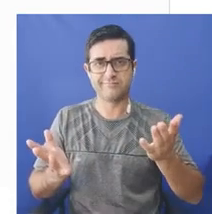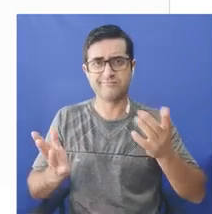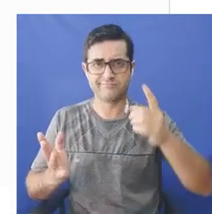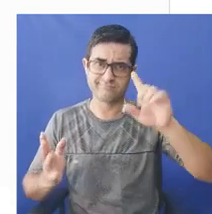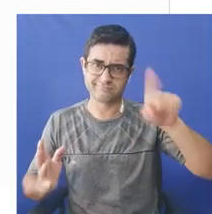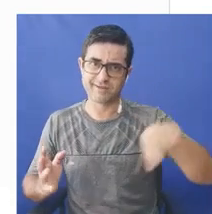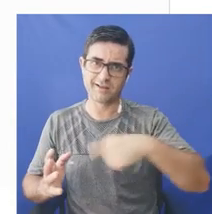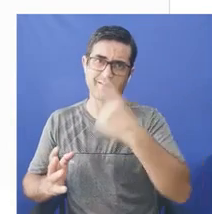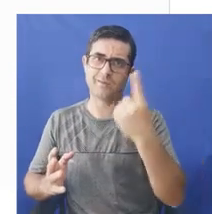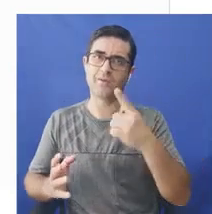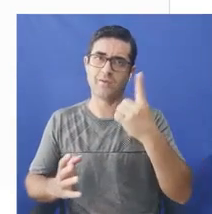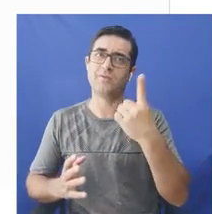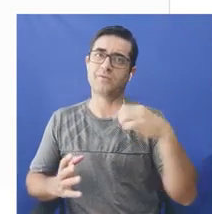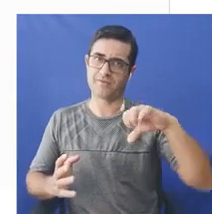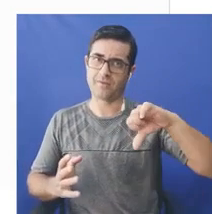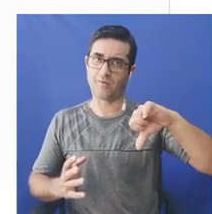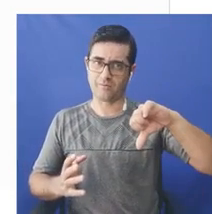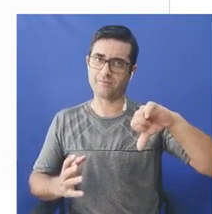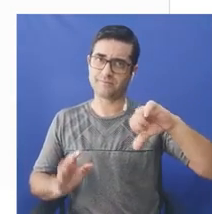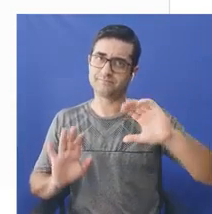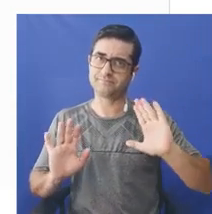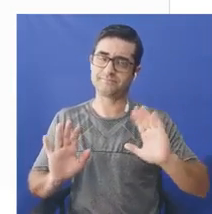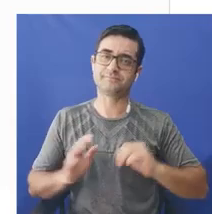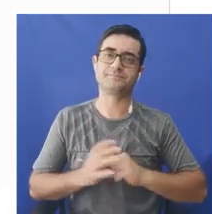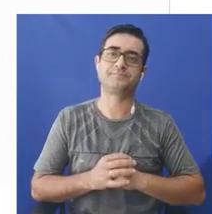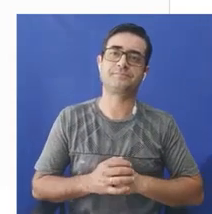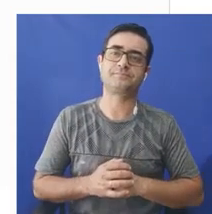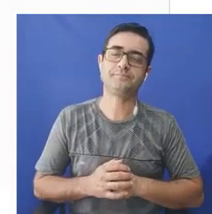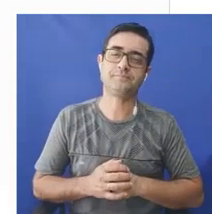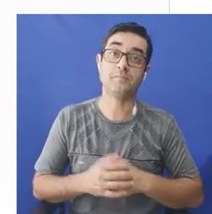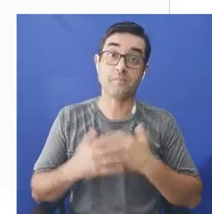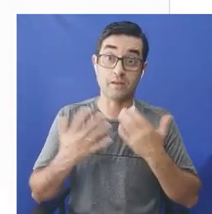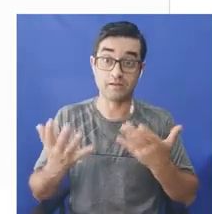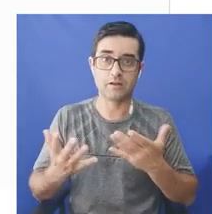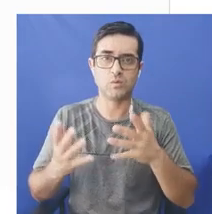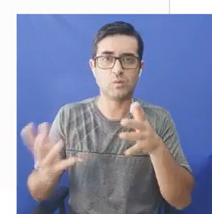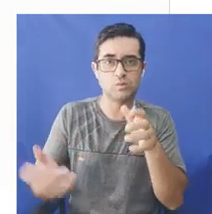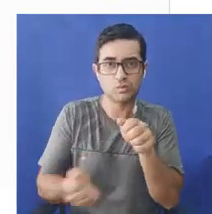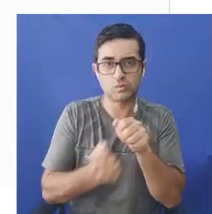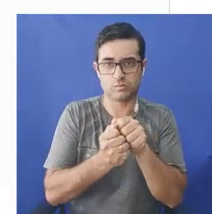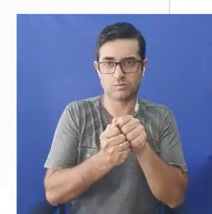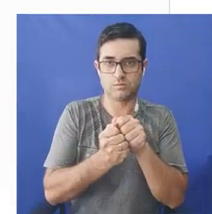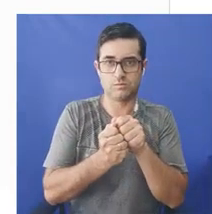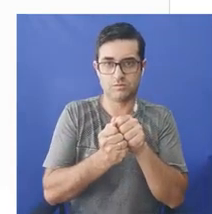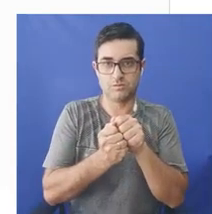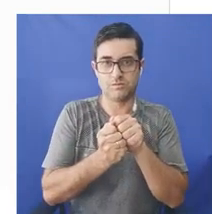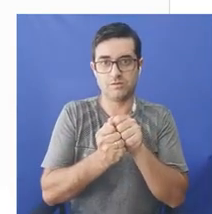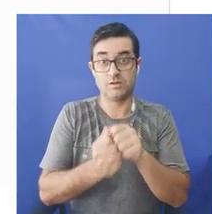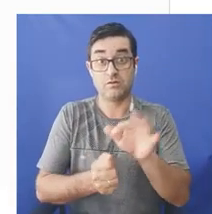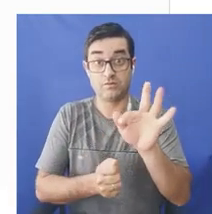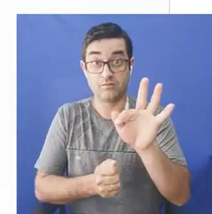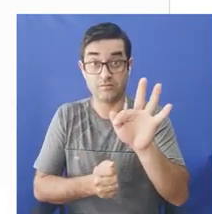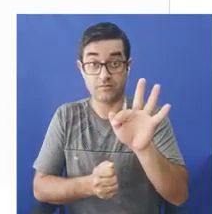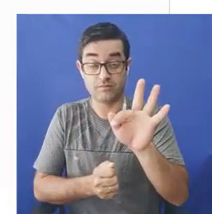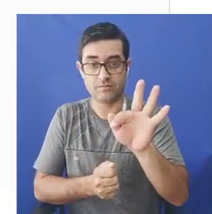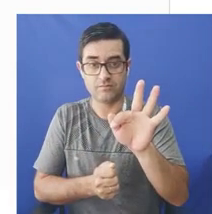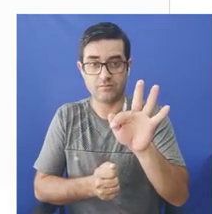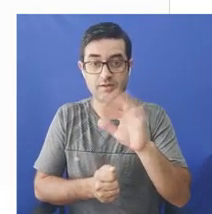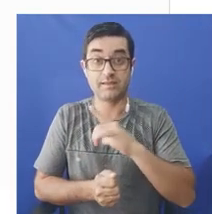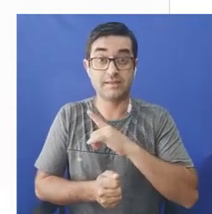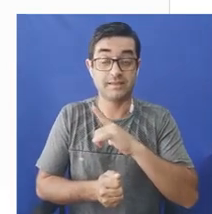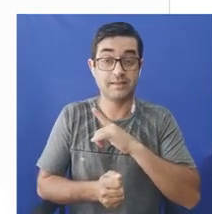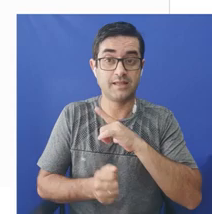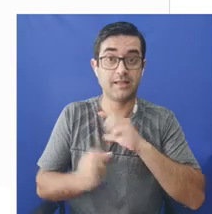18,998. Vamos dizer 19, vamos arredondar para não dificultar o trabalho para a gente. Então, se eu juntar, ó, o